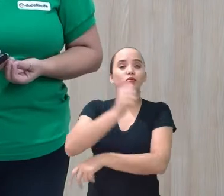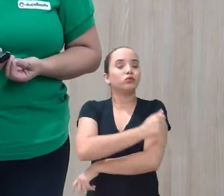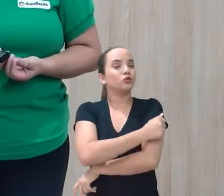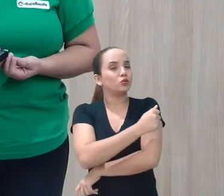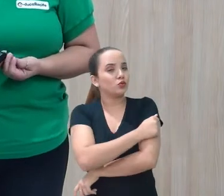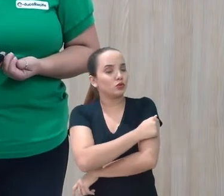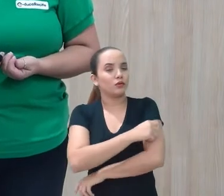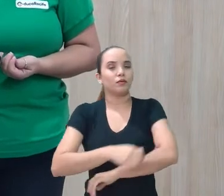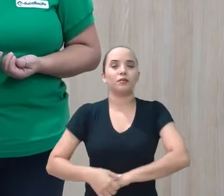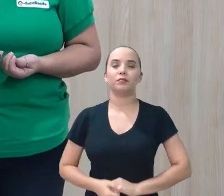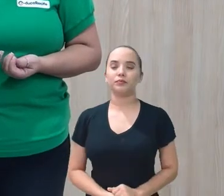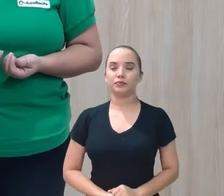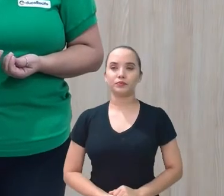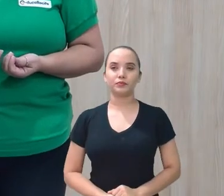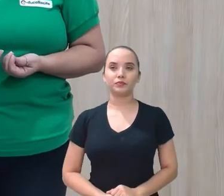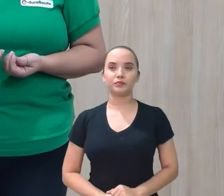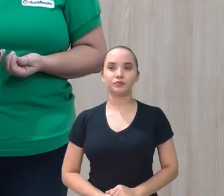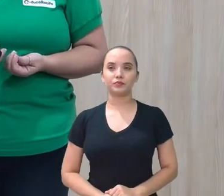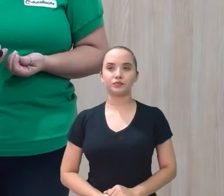que é recortar.